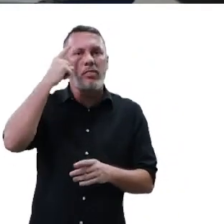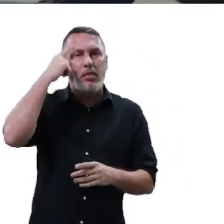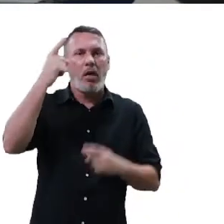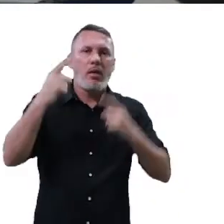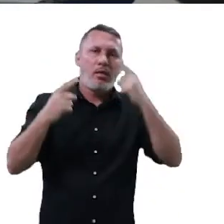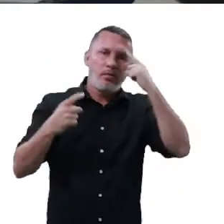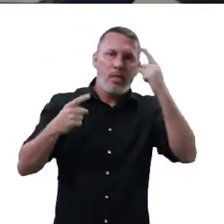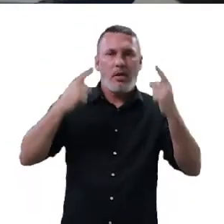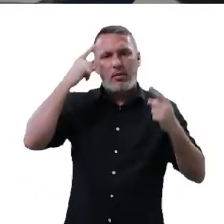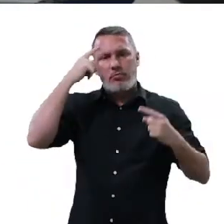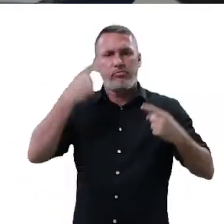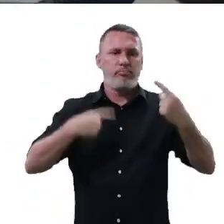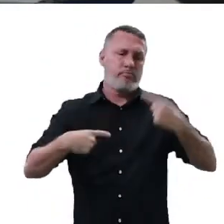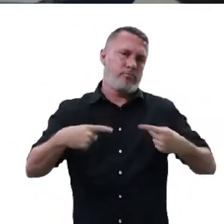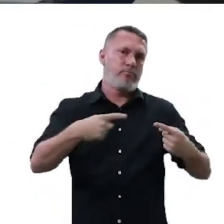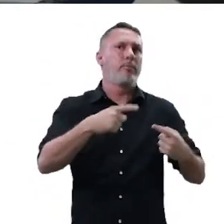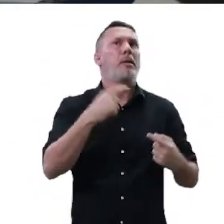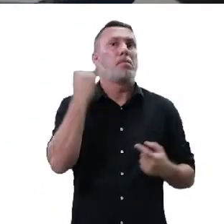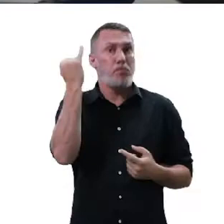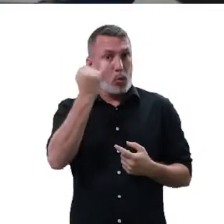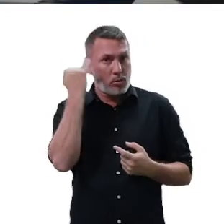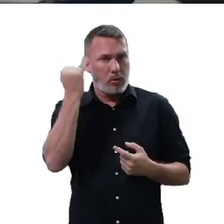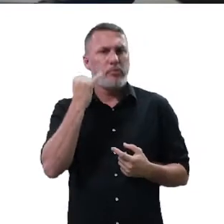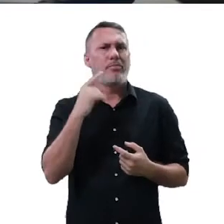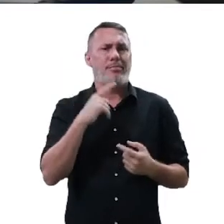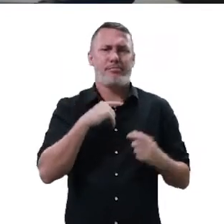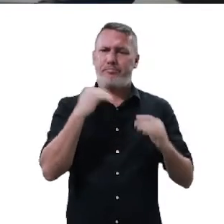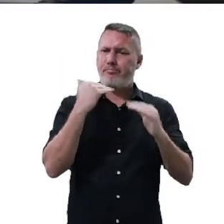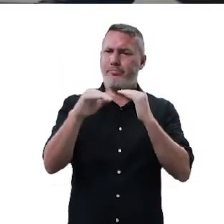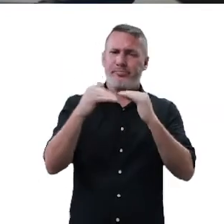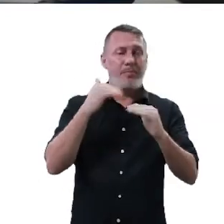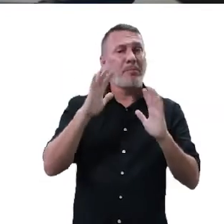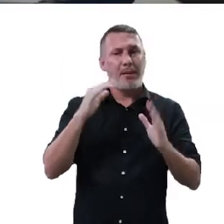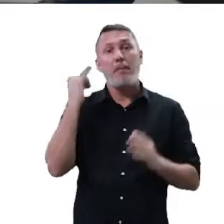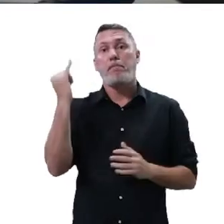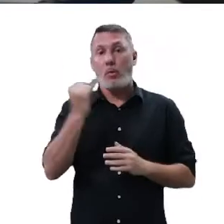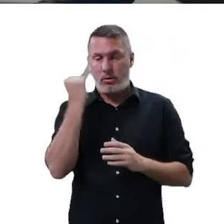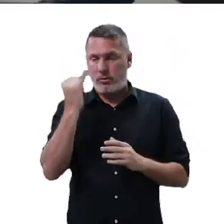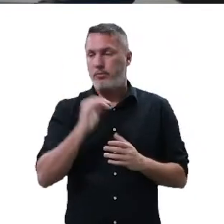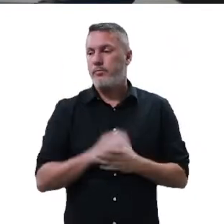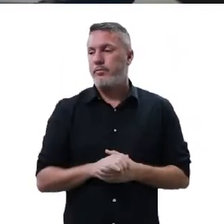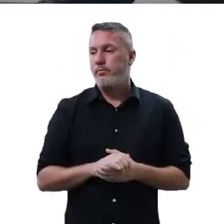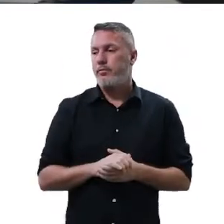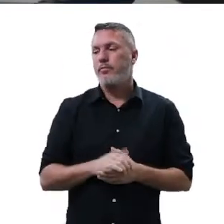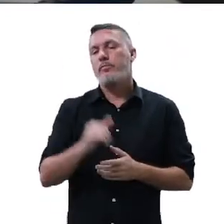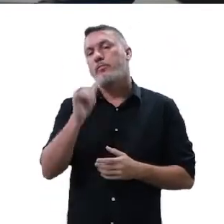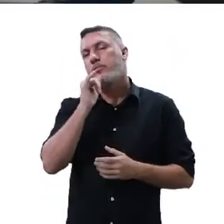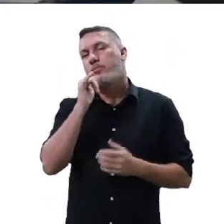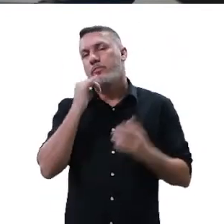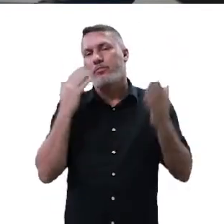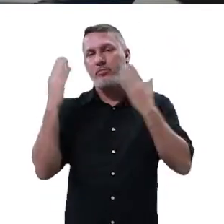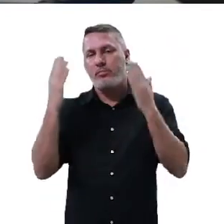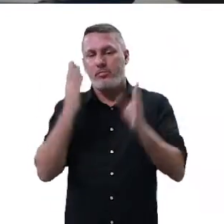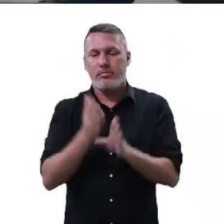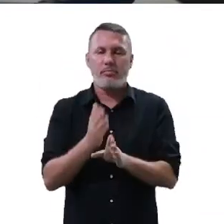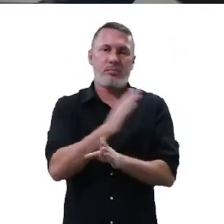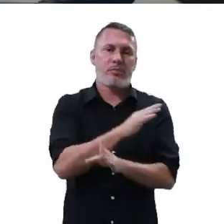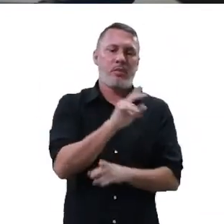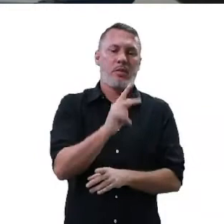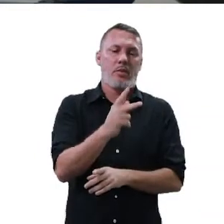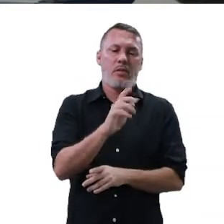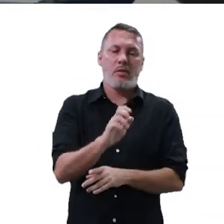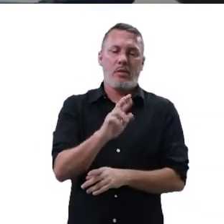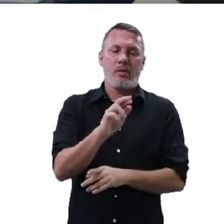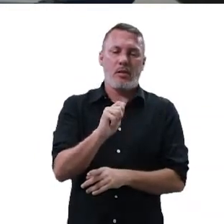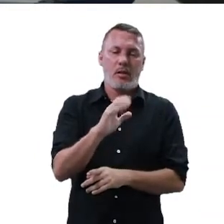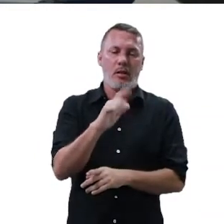a haver um confronto de ideias muito antagônicas e importantíssimas. Por exemplo, o